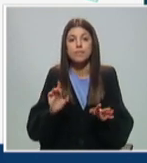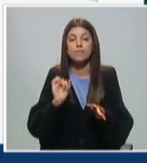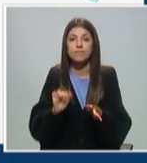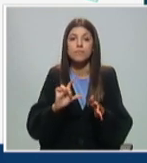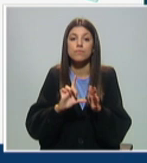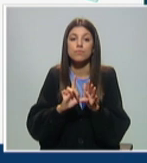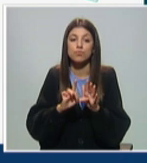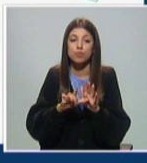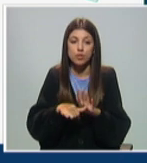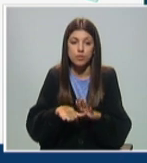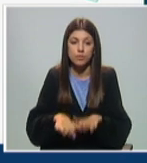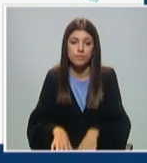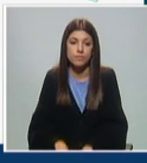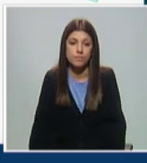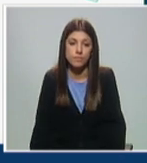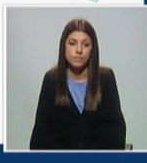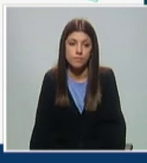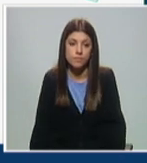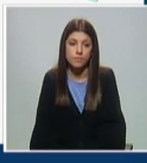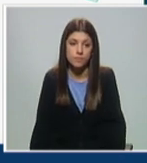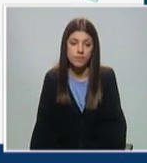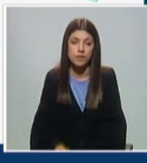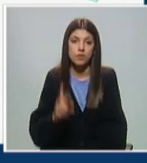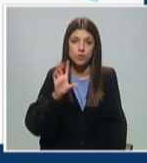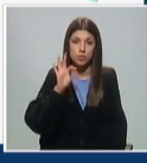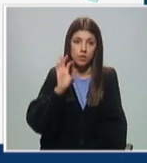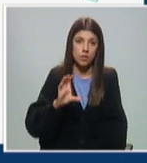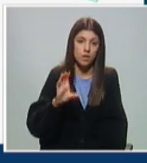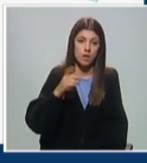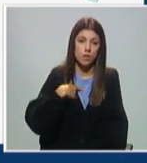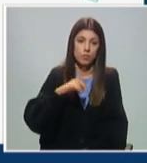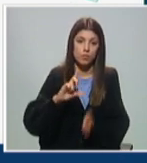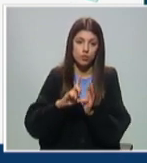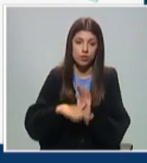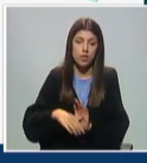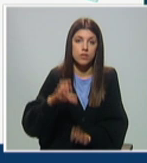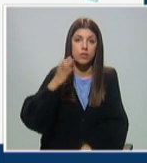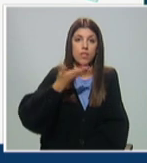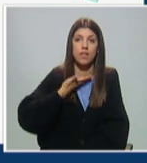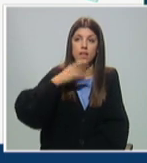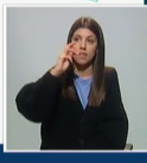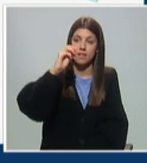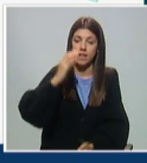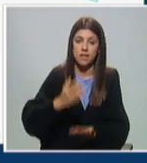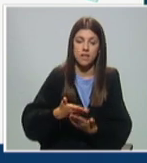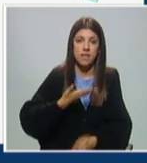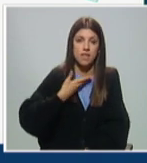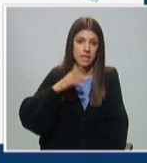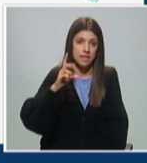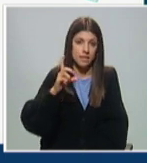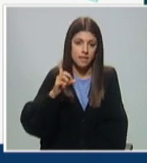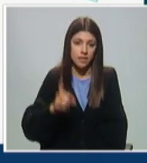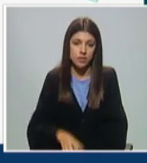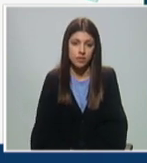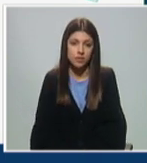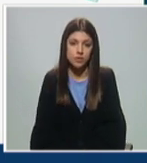contar se, e vamos escolher o projeto de D3 até D16.